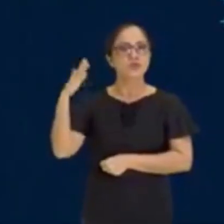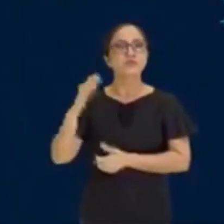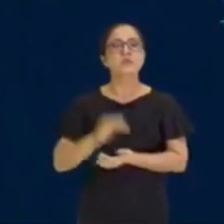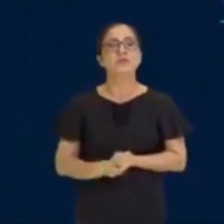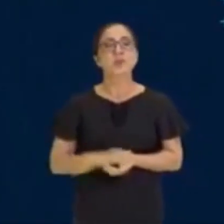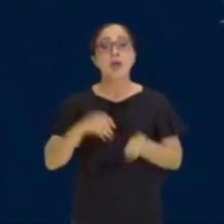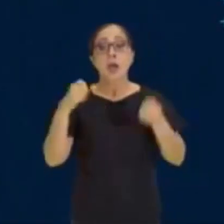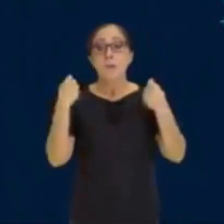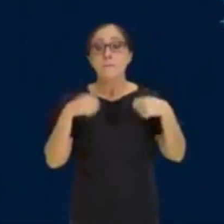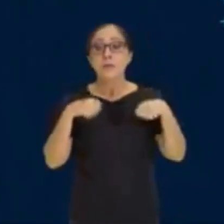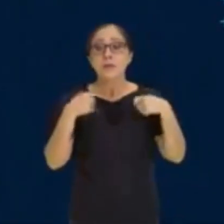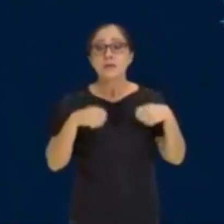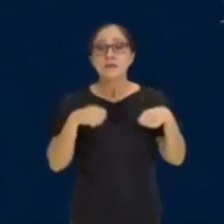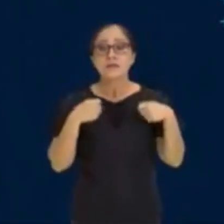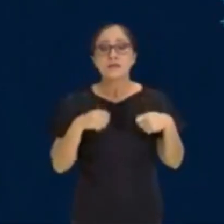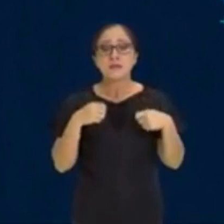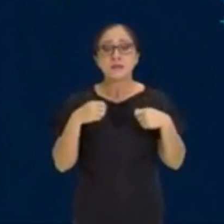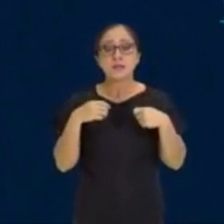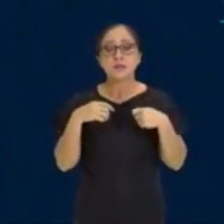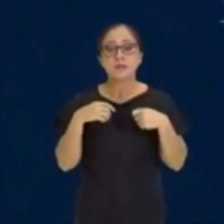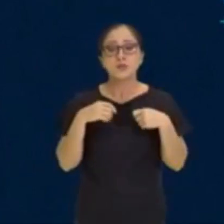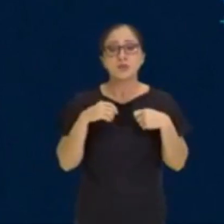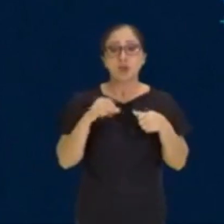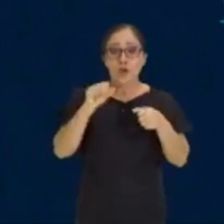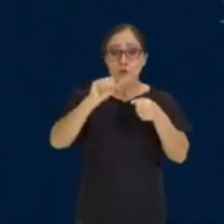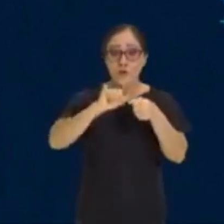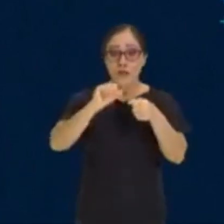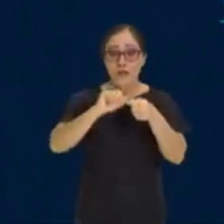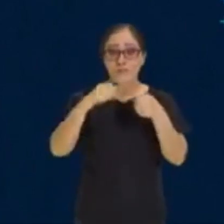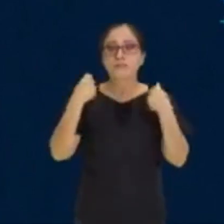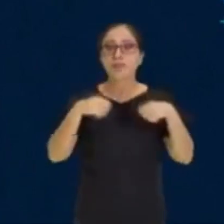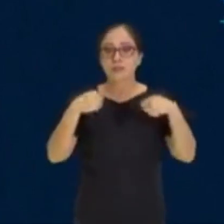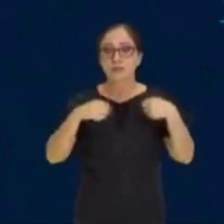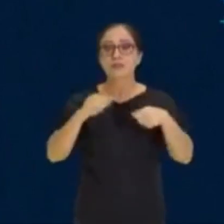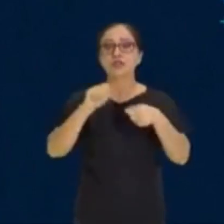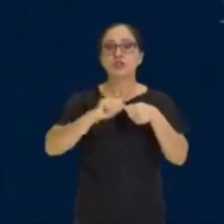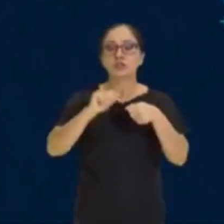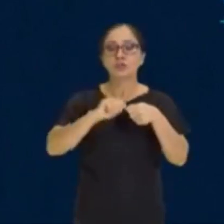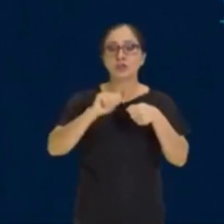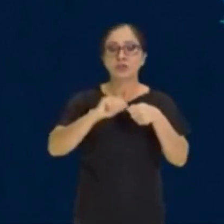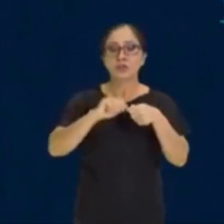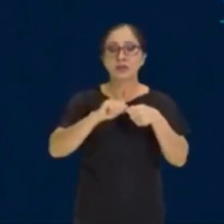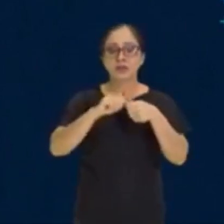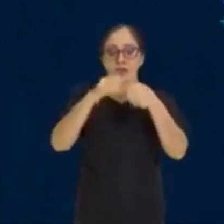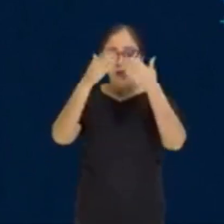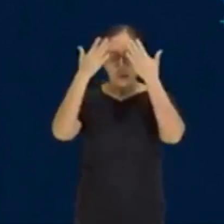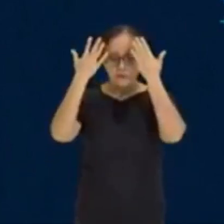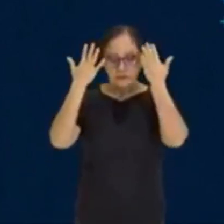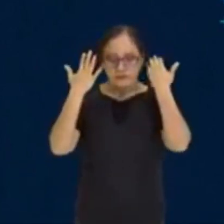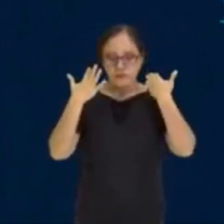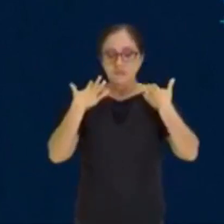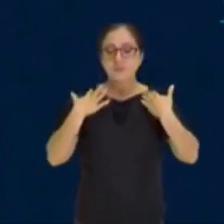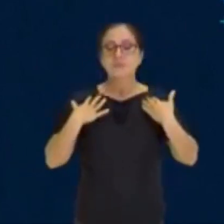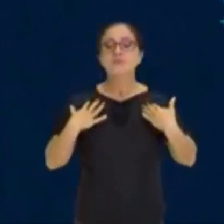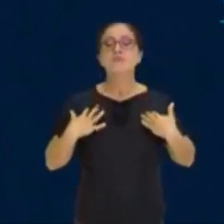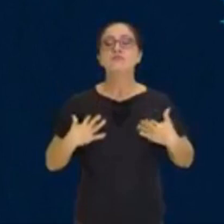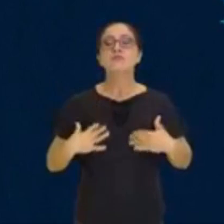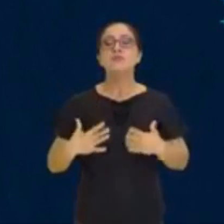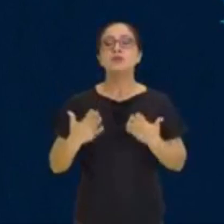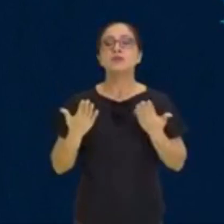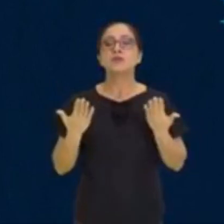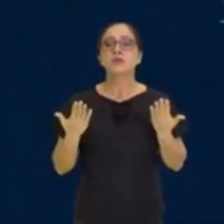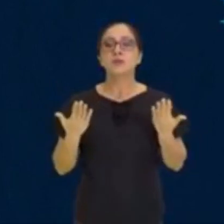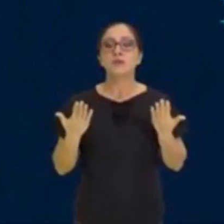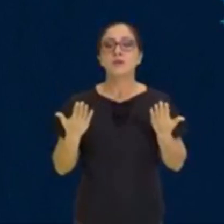Preciso fazer um retiro espiritual. Nós temos um outro período agora. Quem precisa fazer um retiro